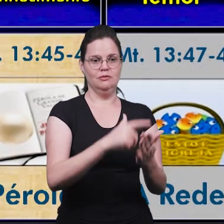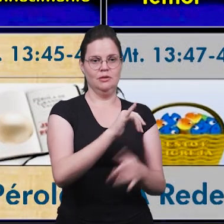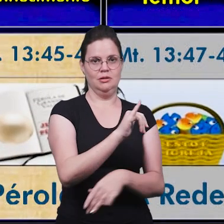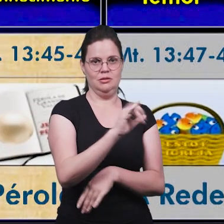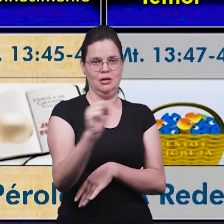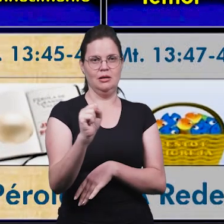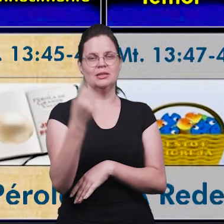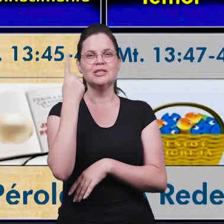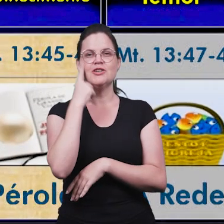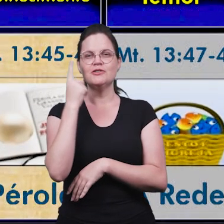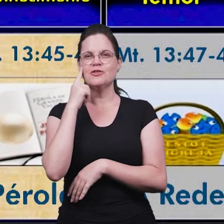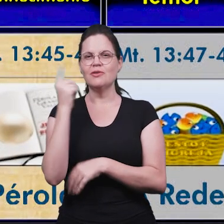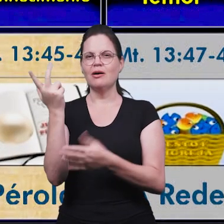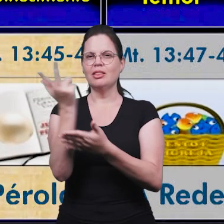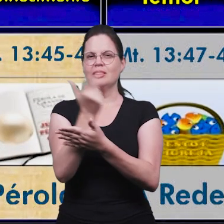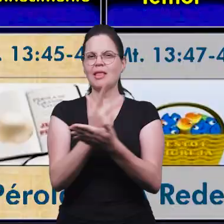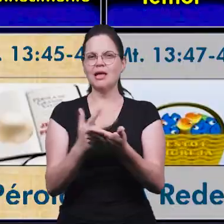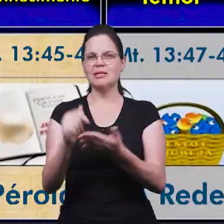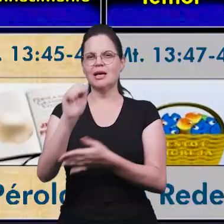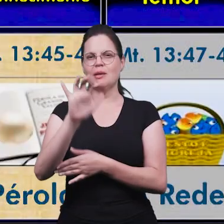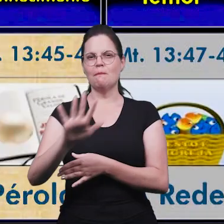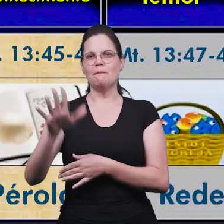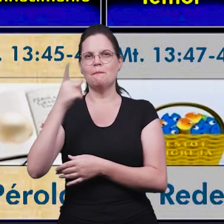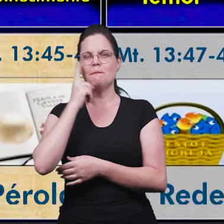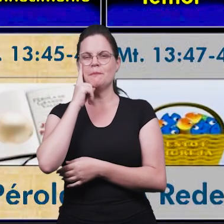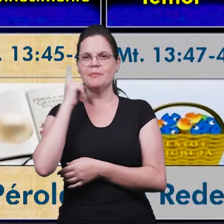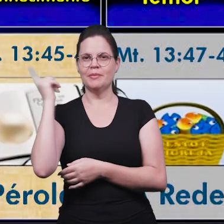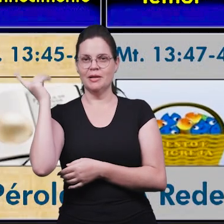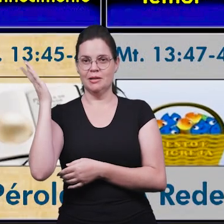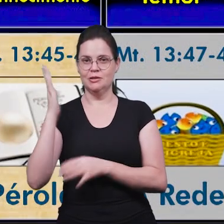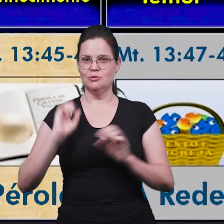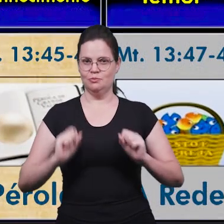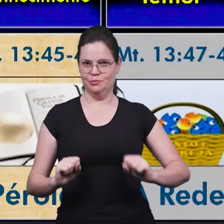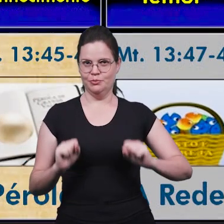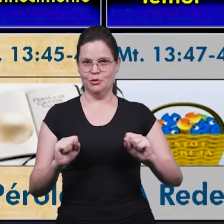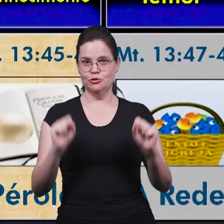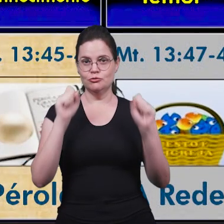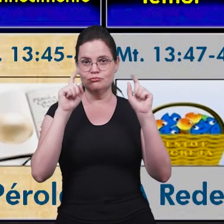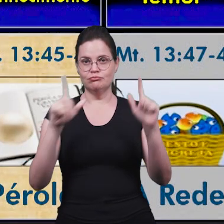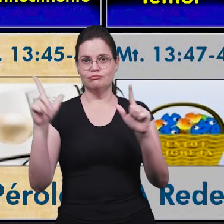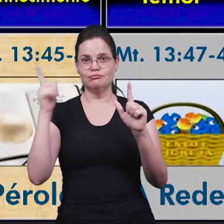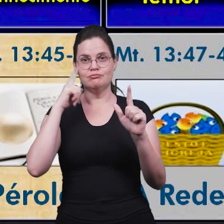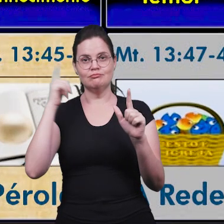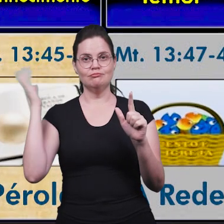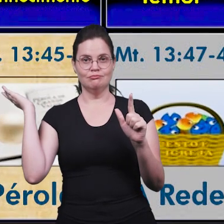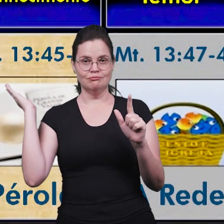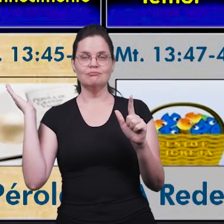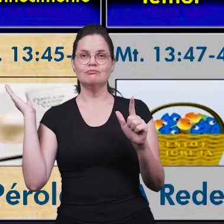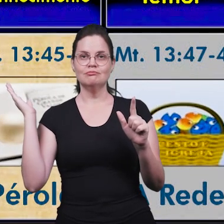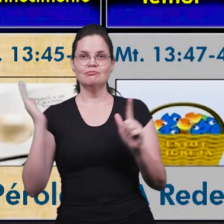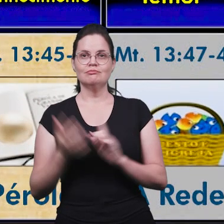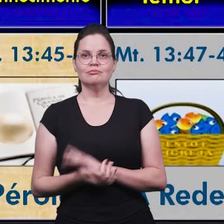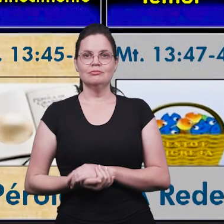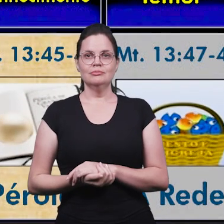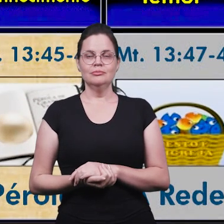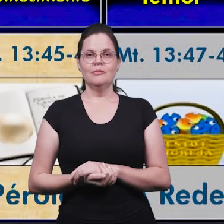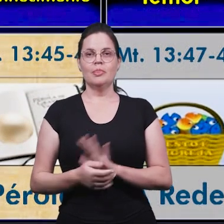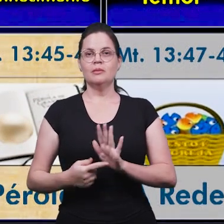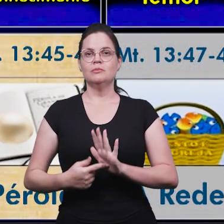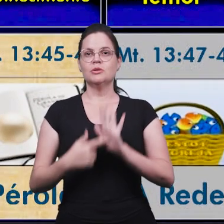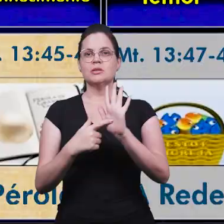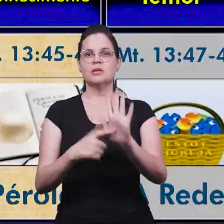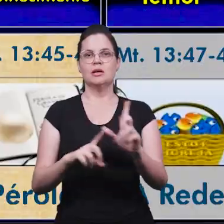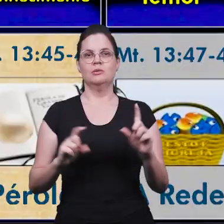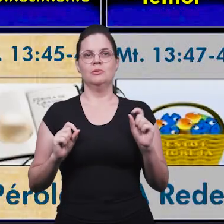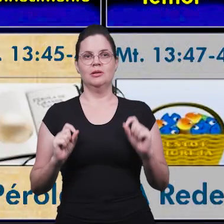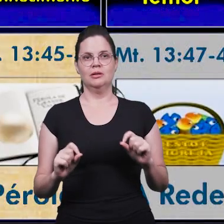nós podemos até acompanhar no quadro ilustrativo que estamos mostrando aqui, podemos mostrar aqui para todos. Esse quadro ilustrativo